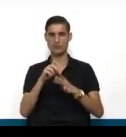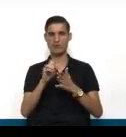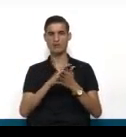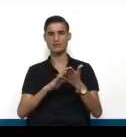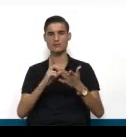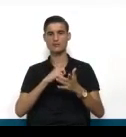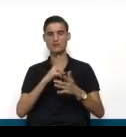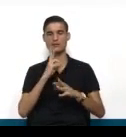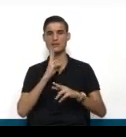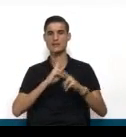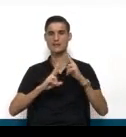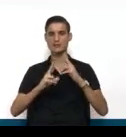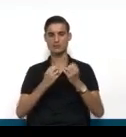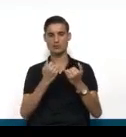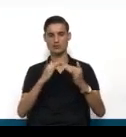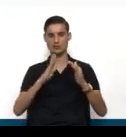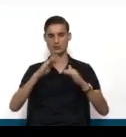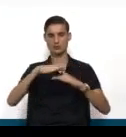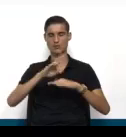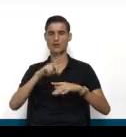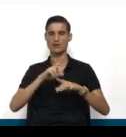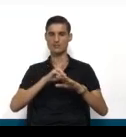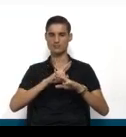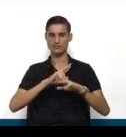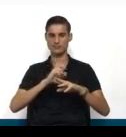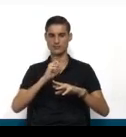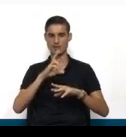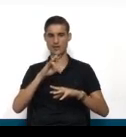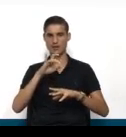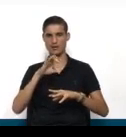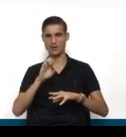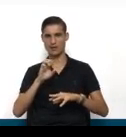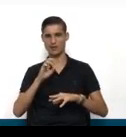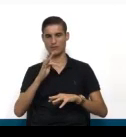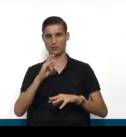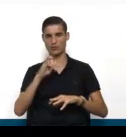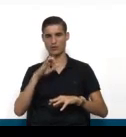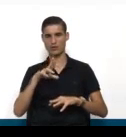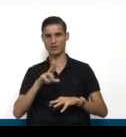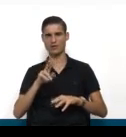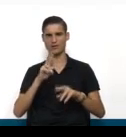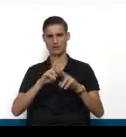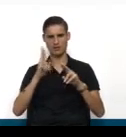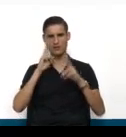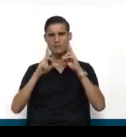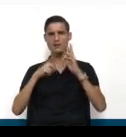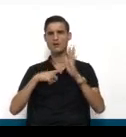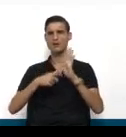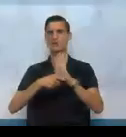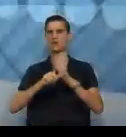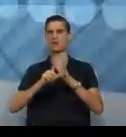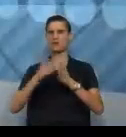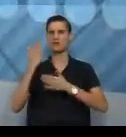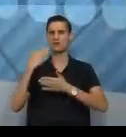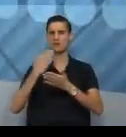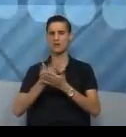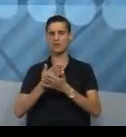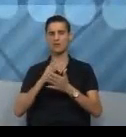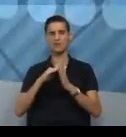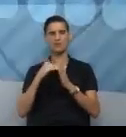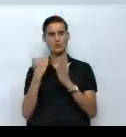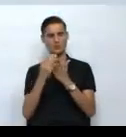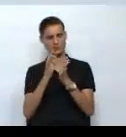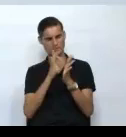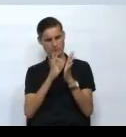questão da resposta da equação da onda é uma série de Fourier. Na aula anterior, eu trouxe na câmara de documentos toda